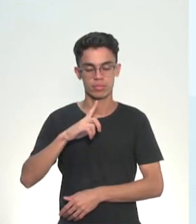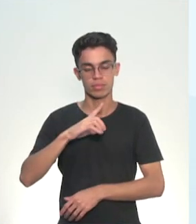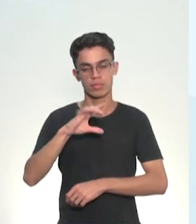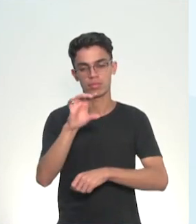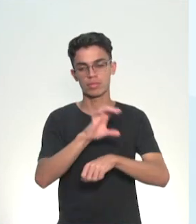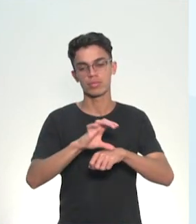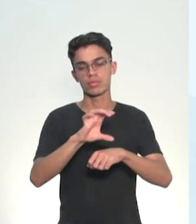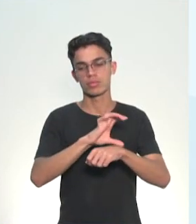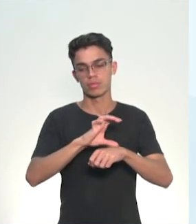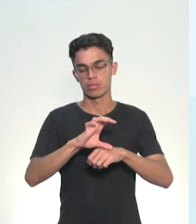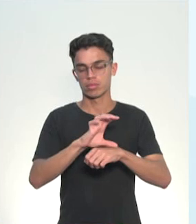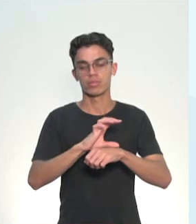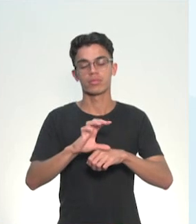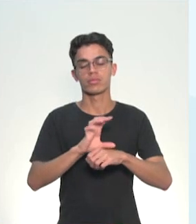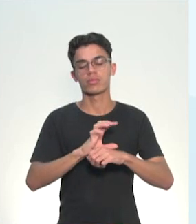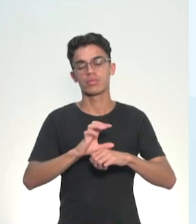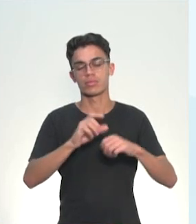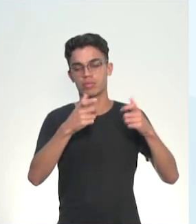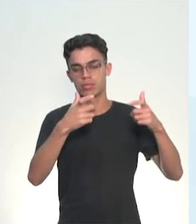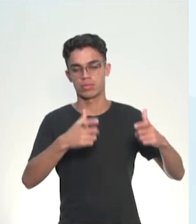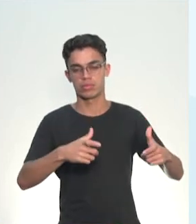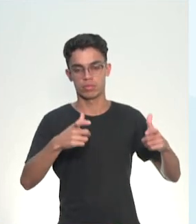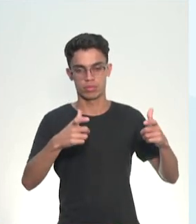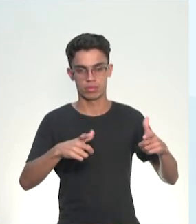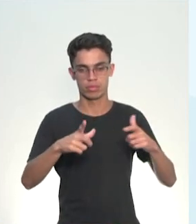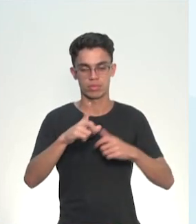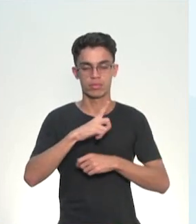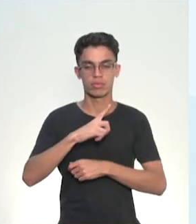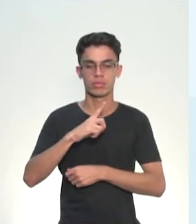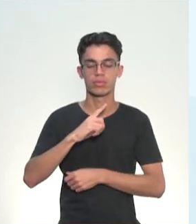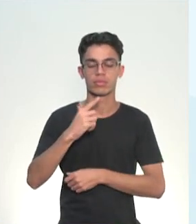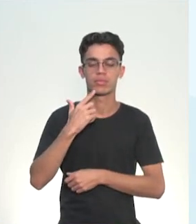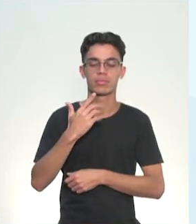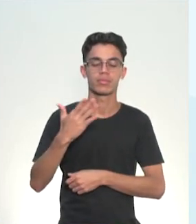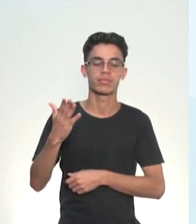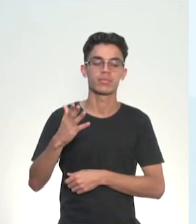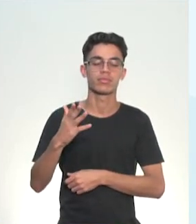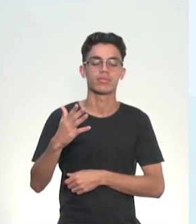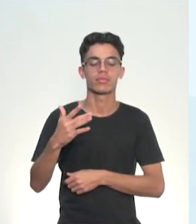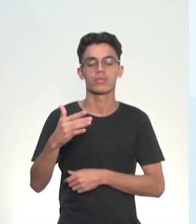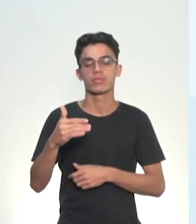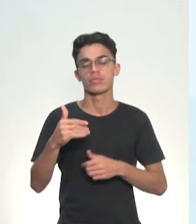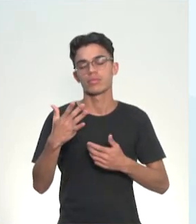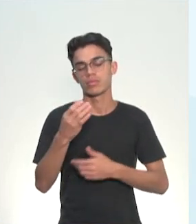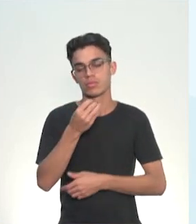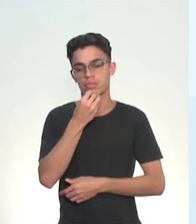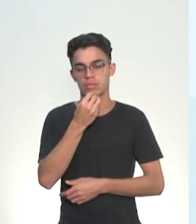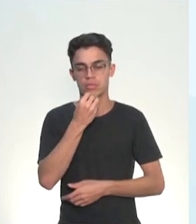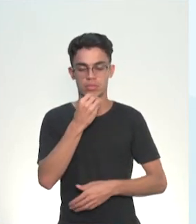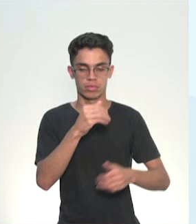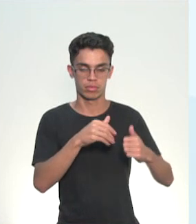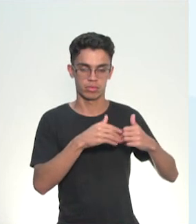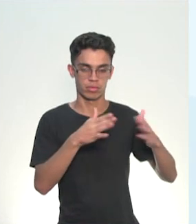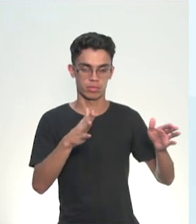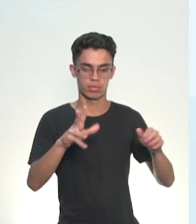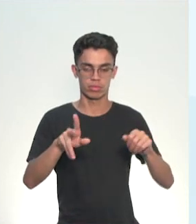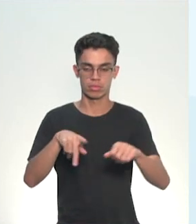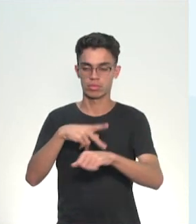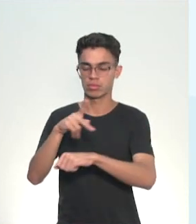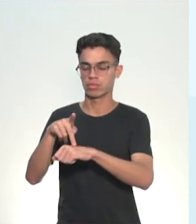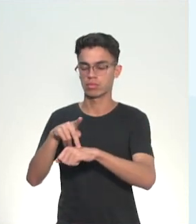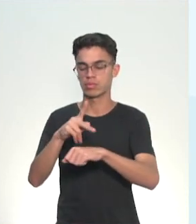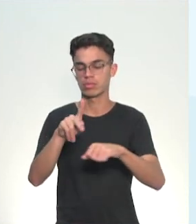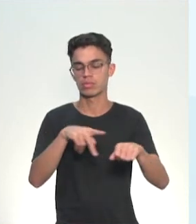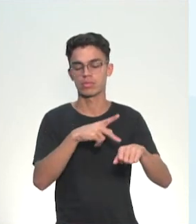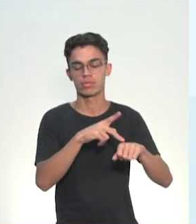mais absolutista, e é aí que se cria a tal janela que eu falei para vocês, né? A janela de oportunidades, onde os países aqui,